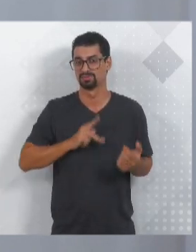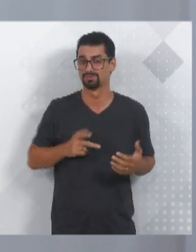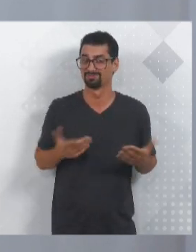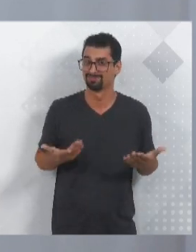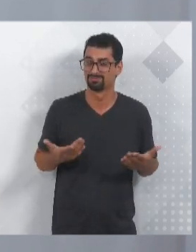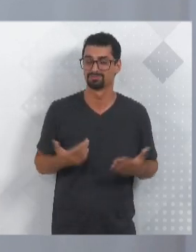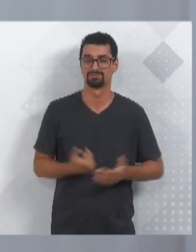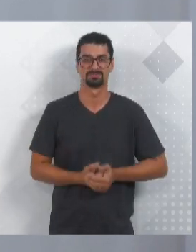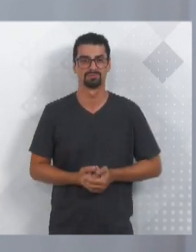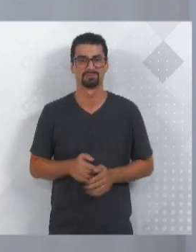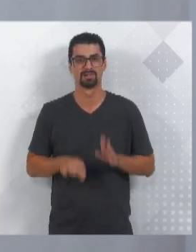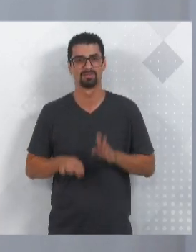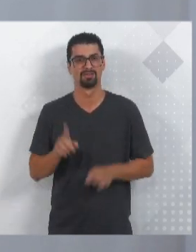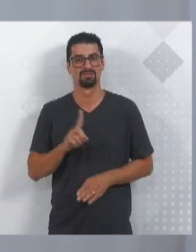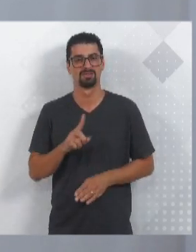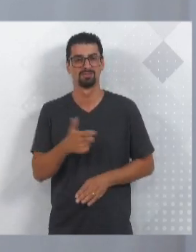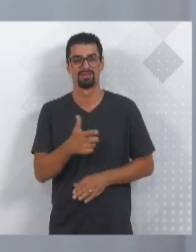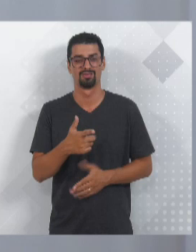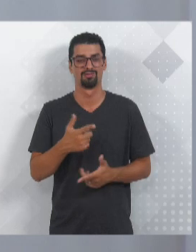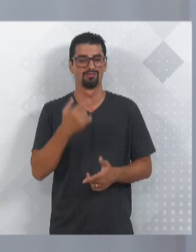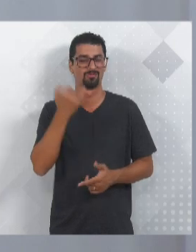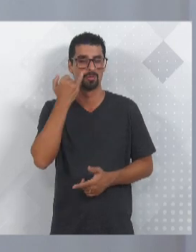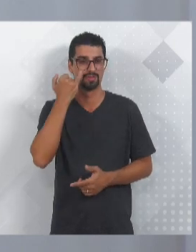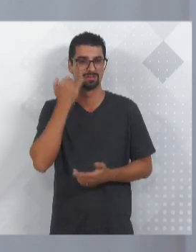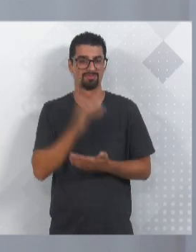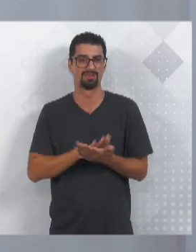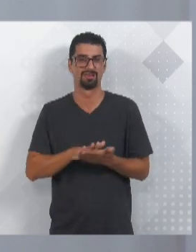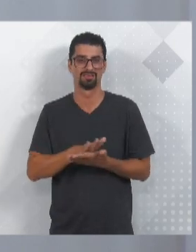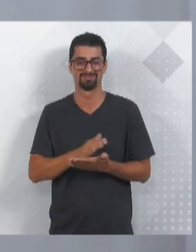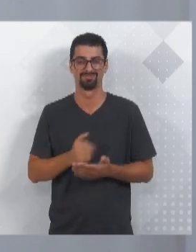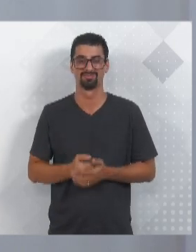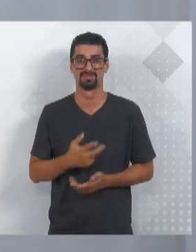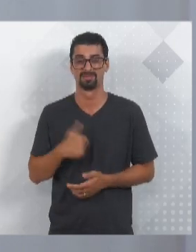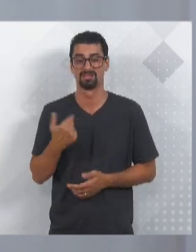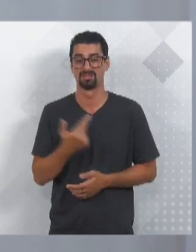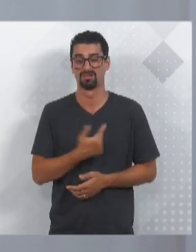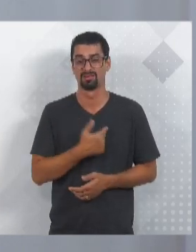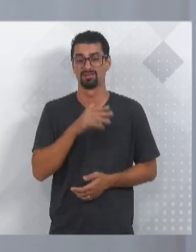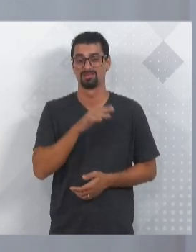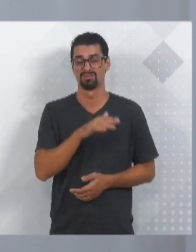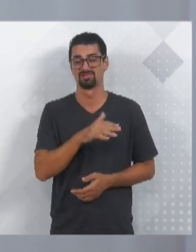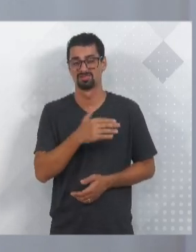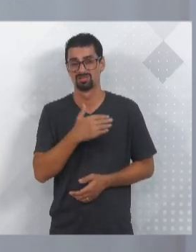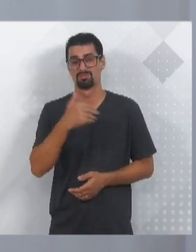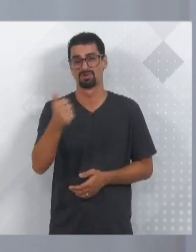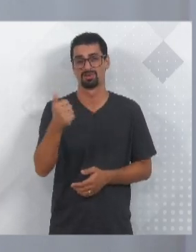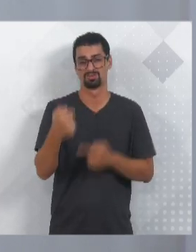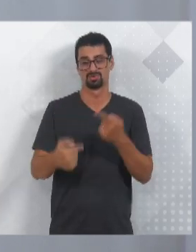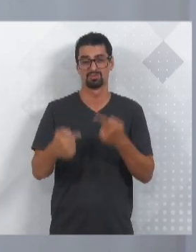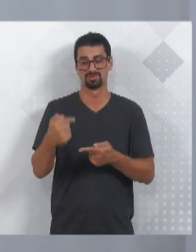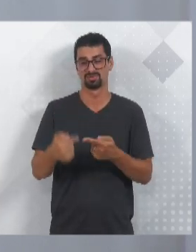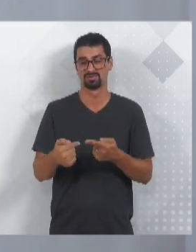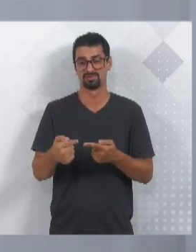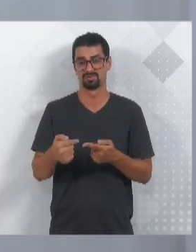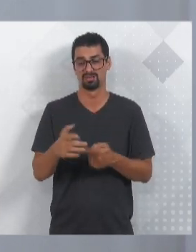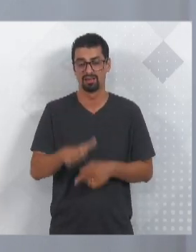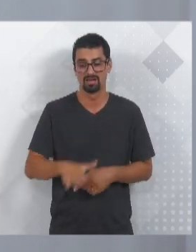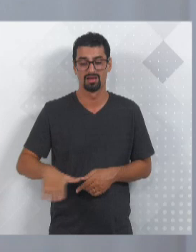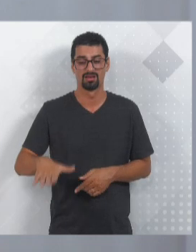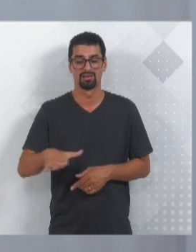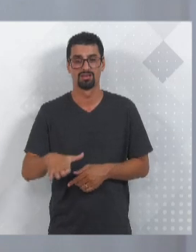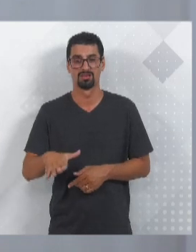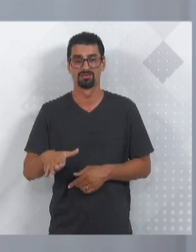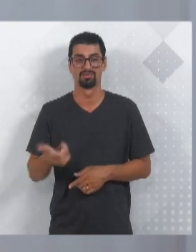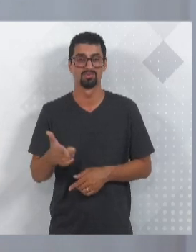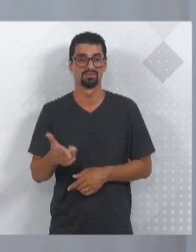às vezes ela não tem dado nenhum. Nós somos chamados para discutir num determinado território